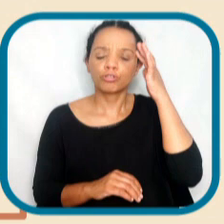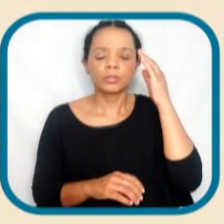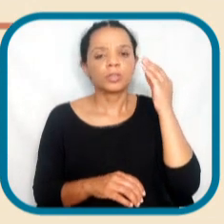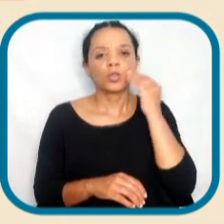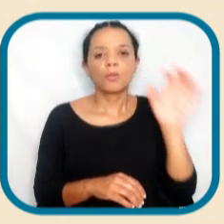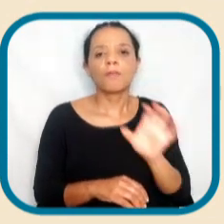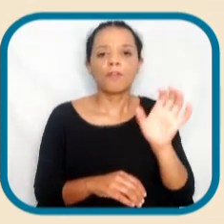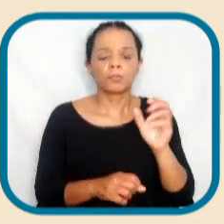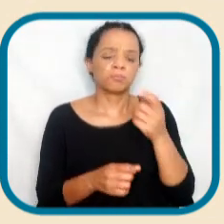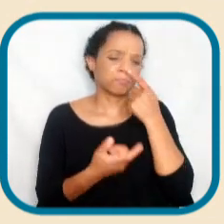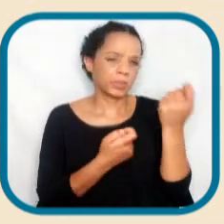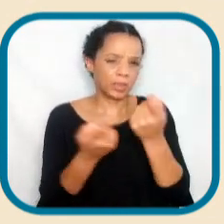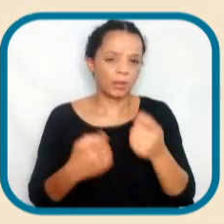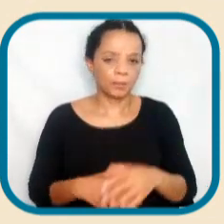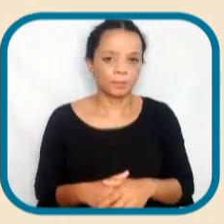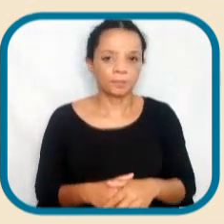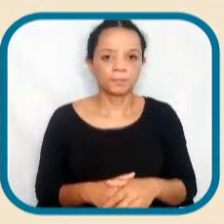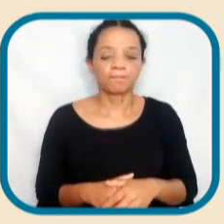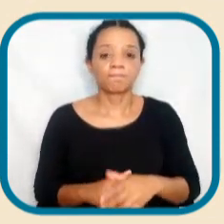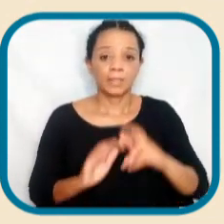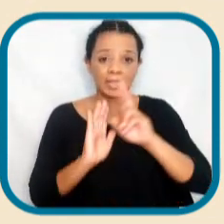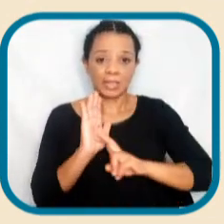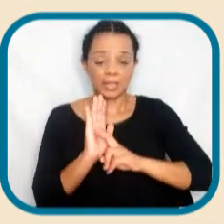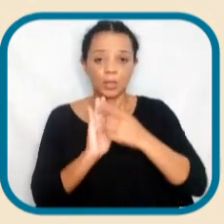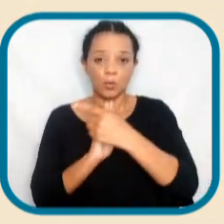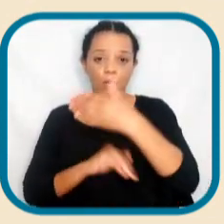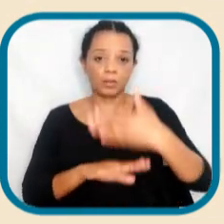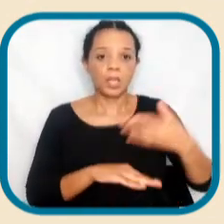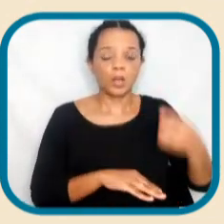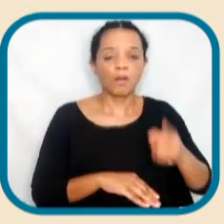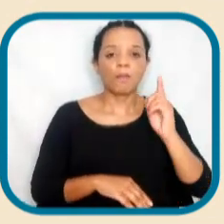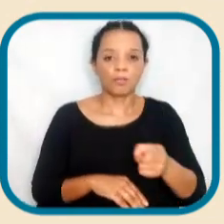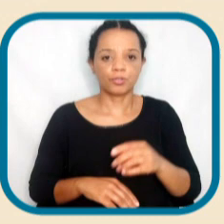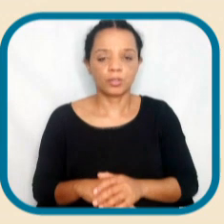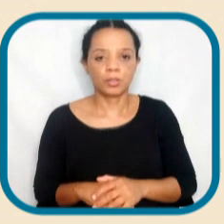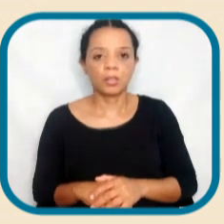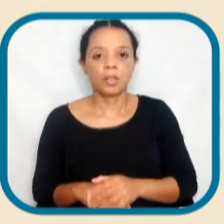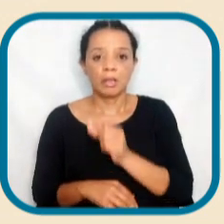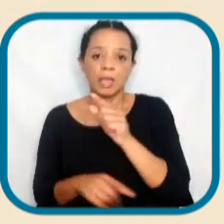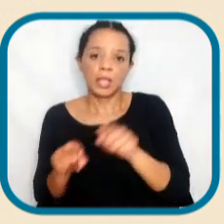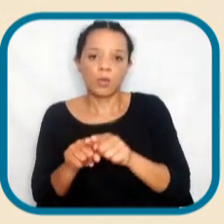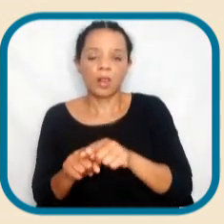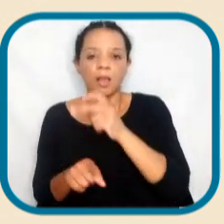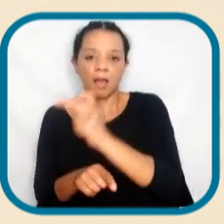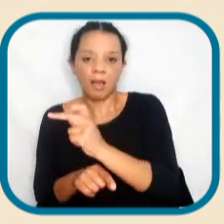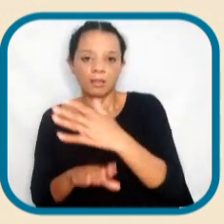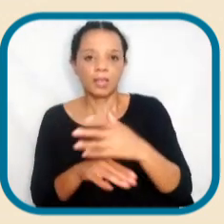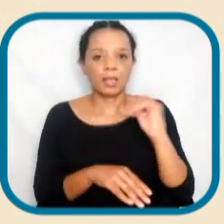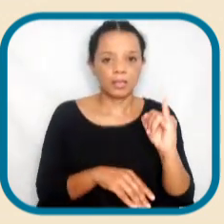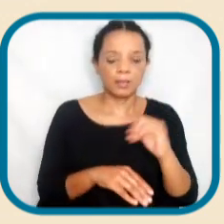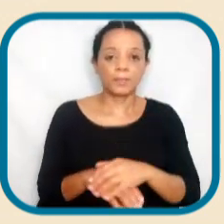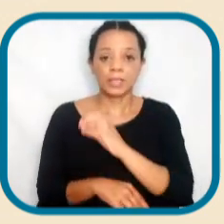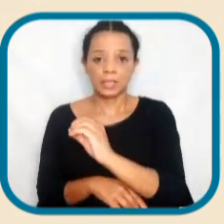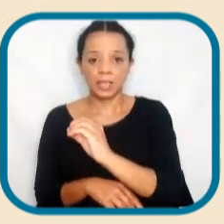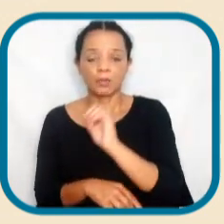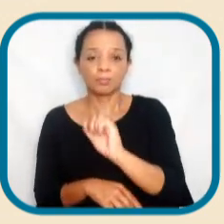números funcionam de forma semelhante. A regra de 1 a 9 corresponde à combinação das letras de A a I e o